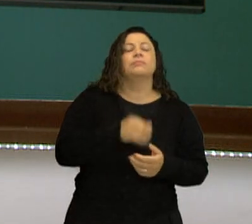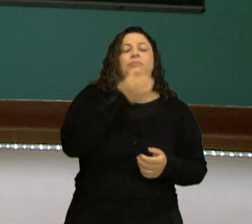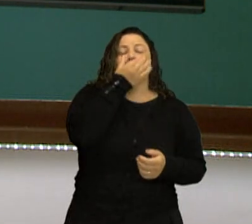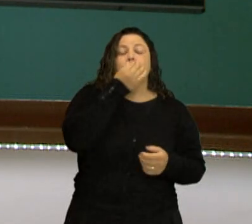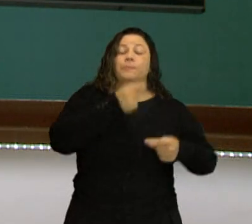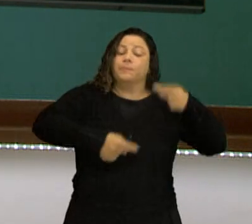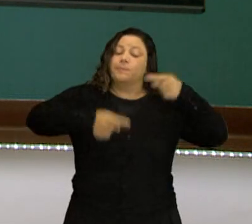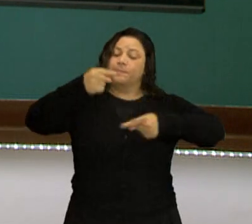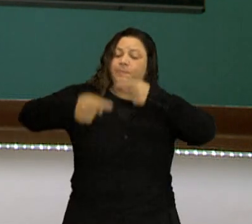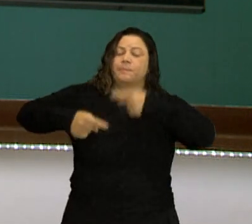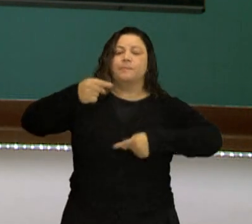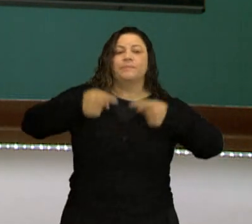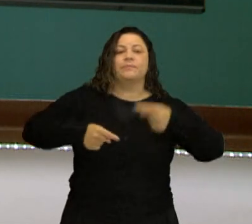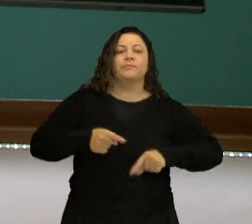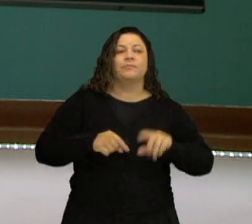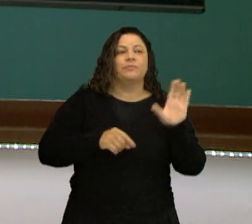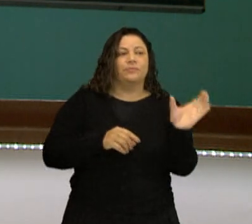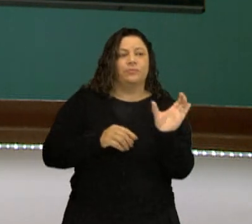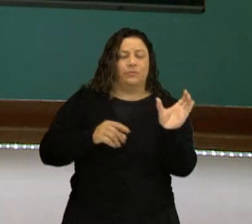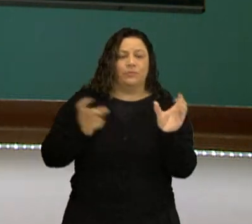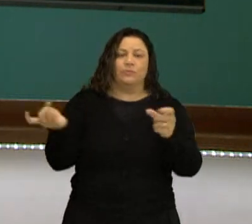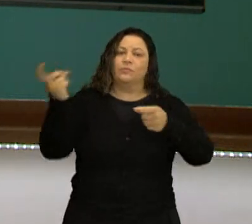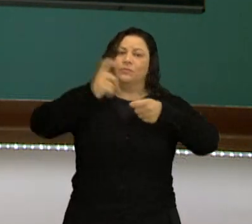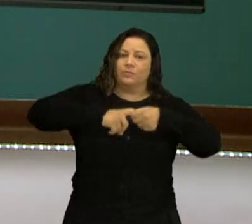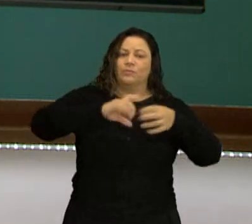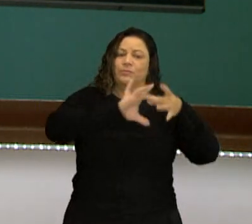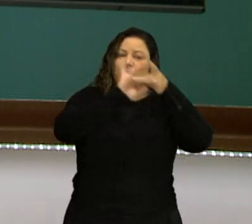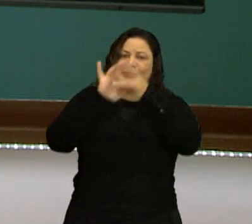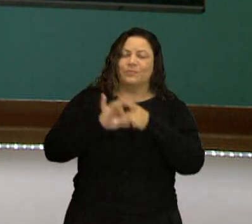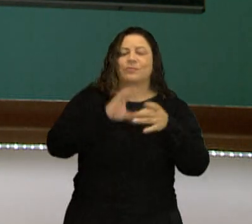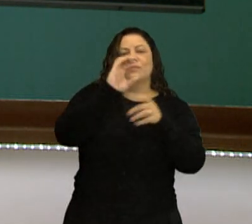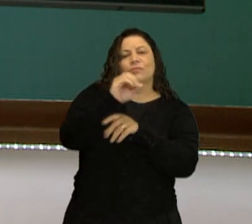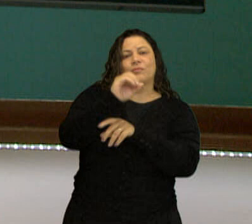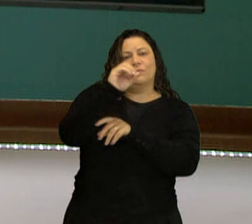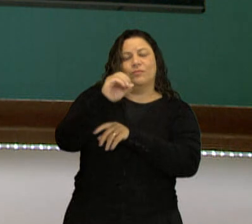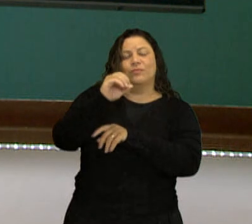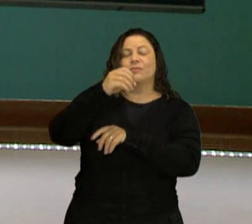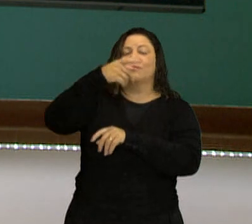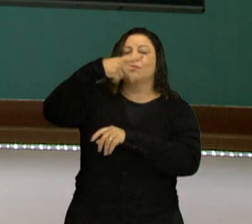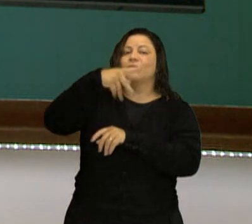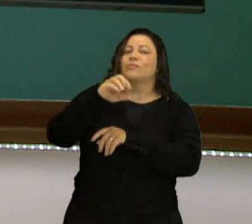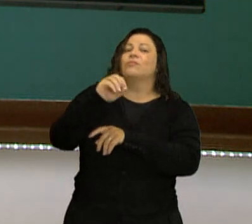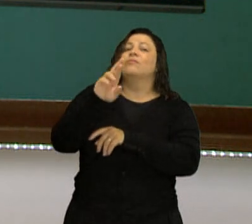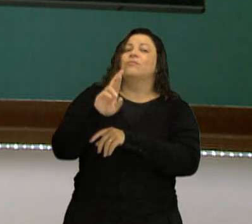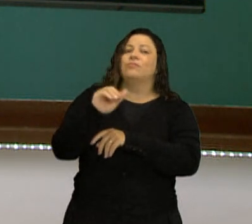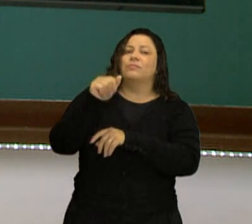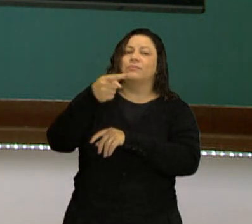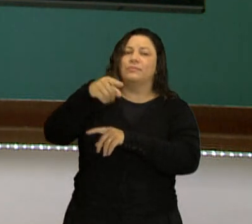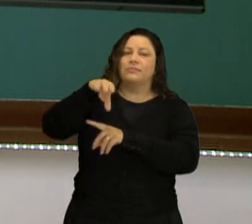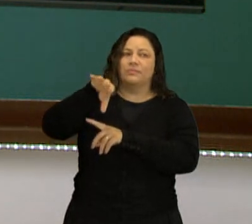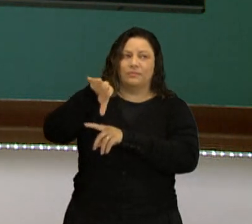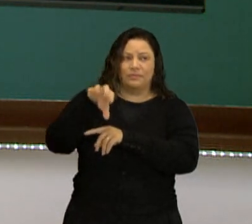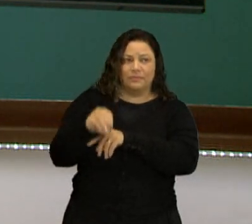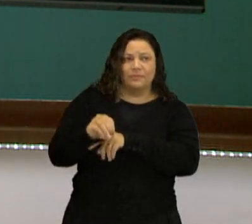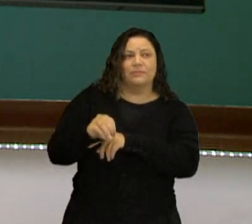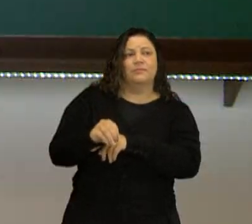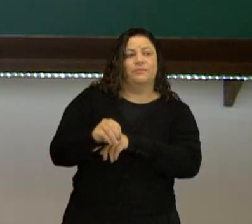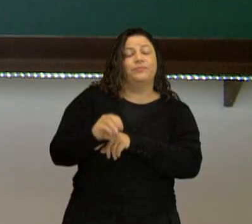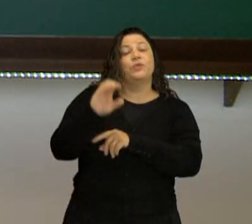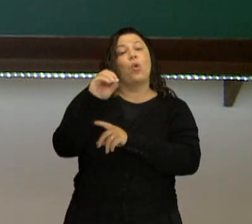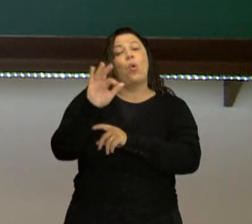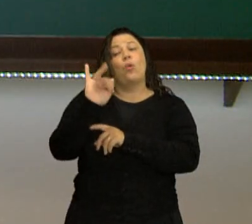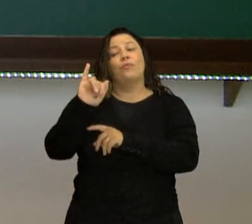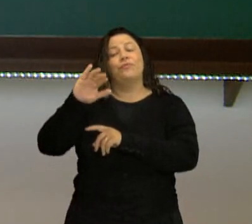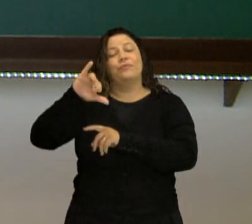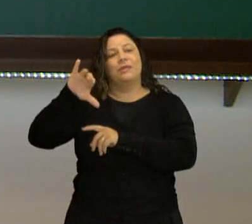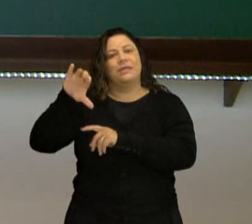conceito, que são as corporações de ofícios, e também chamadas de guildas. Então você pode falar corporação de